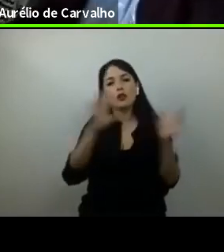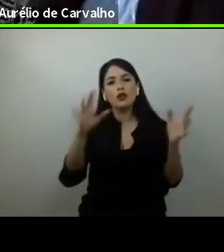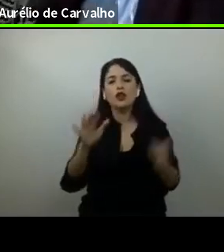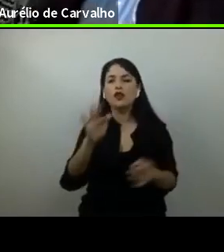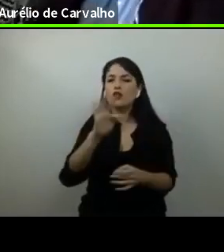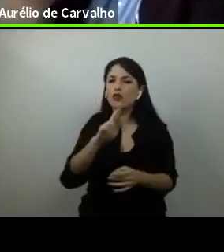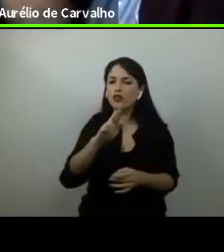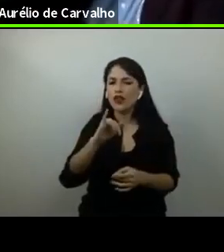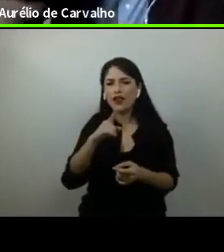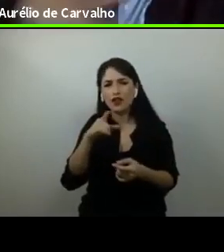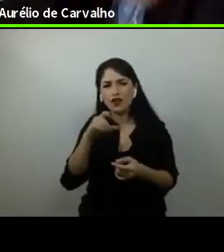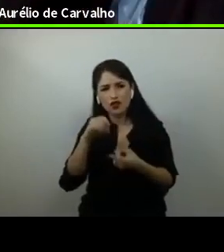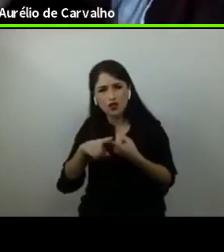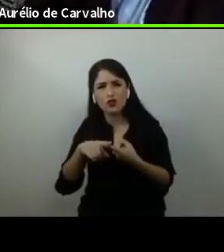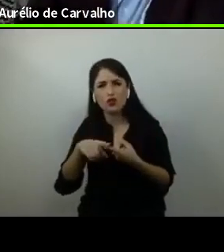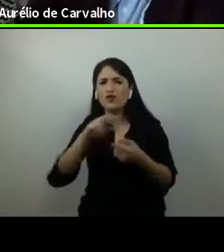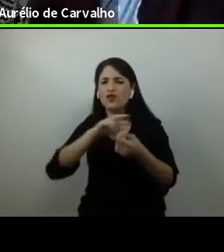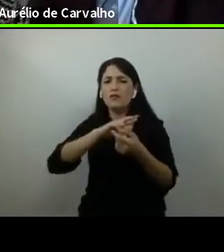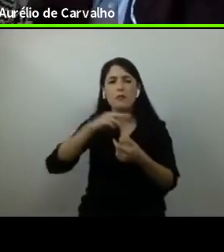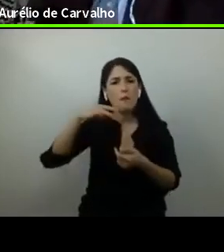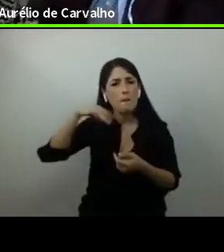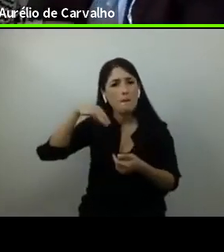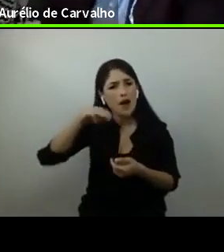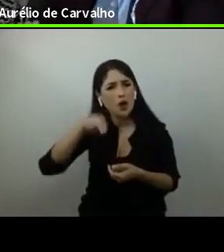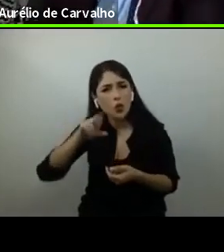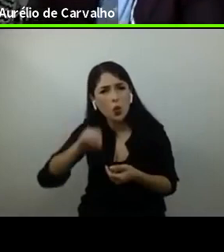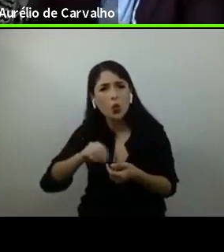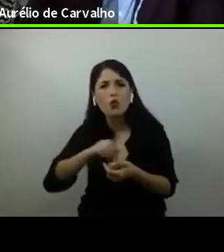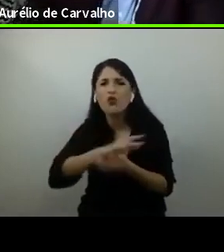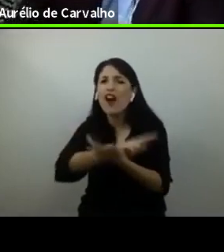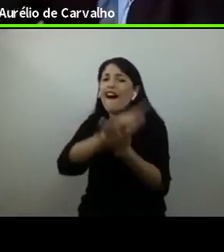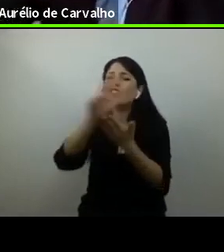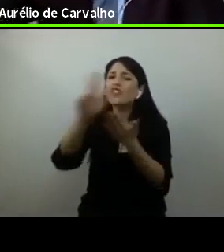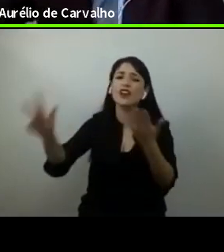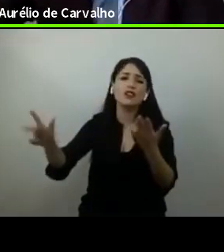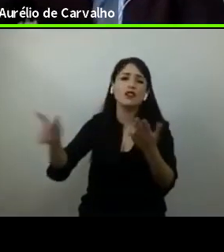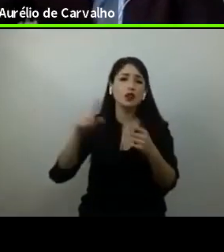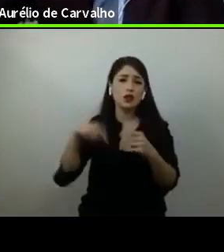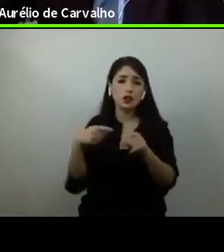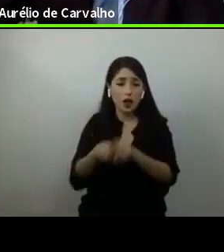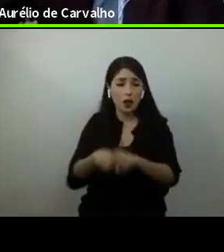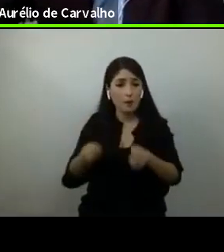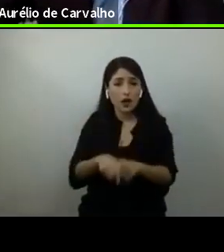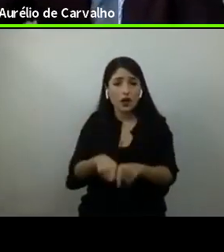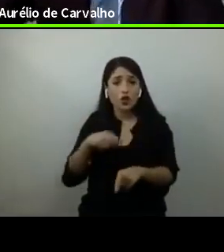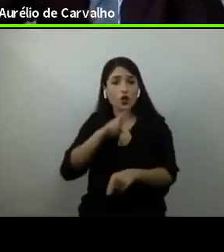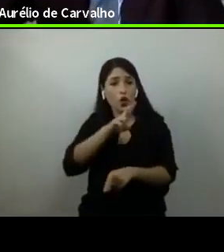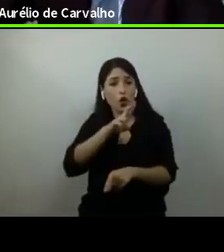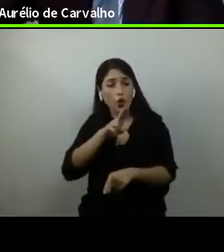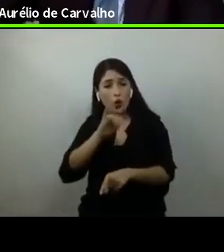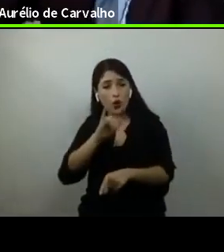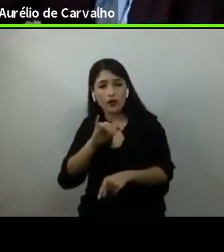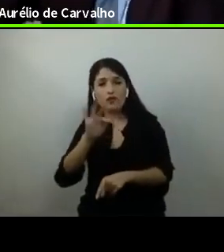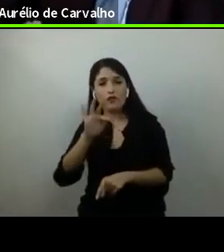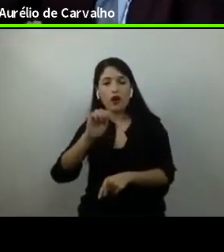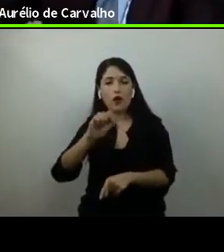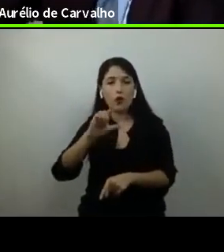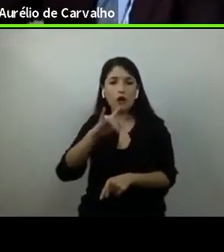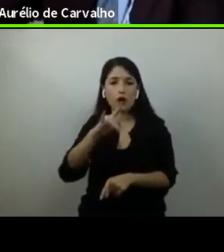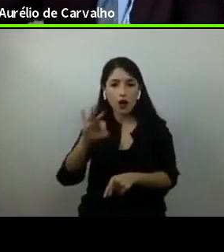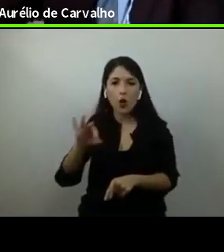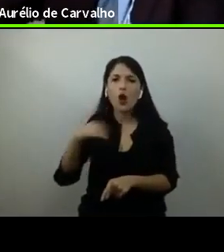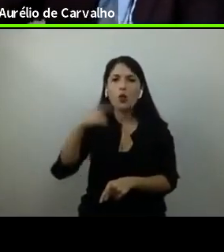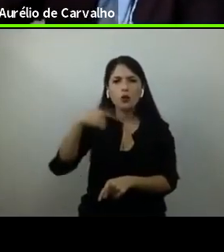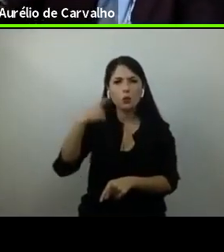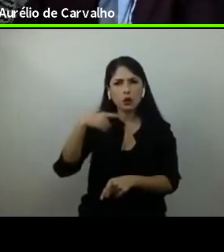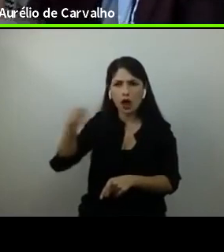Trade, Vanessa, a Manu, Marcelo Ramos, enfim, e também o nosso querido Rui Falcão, que é da CPI das fake news, um deputado muito combativo,